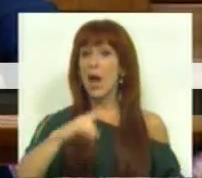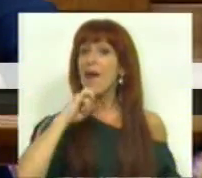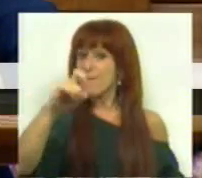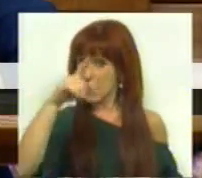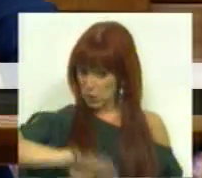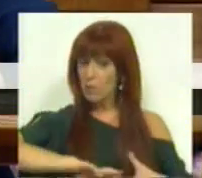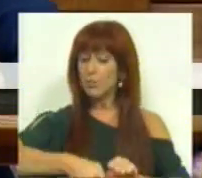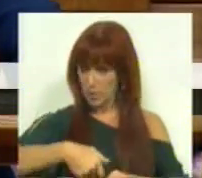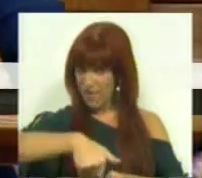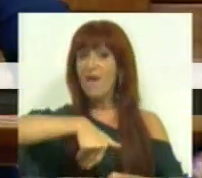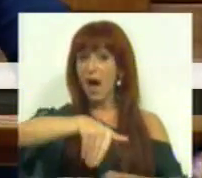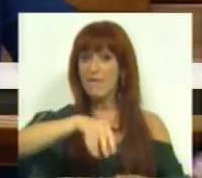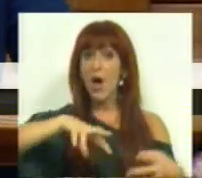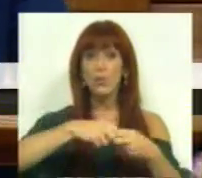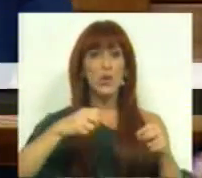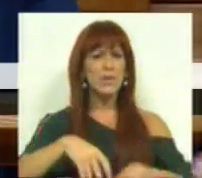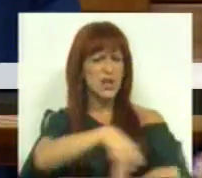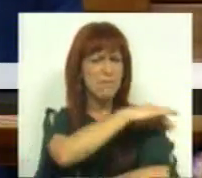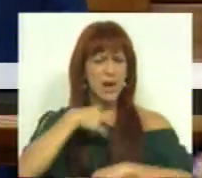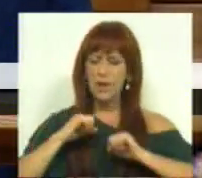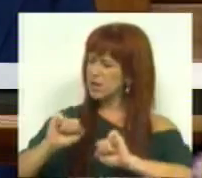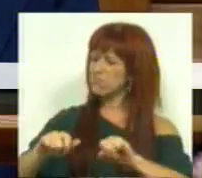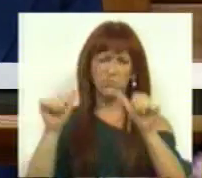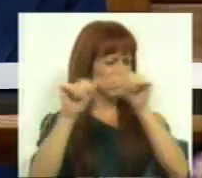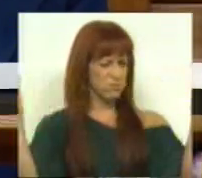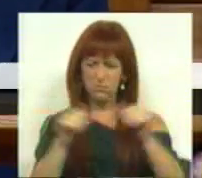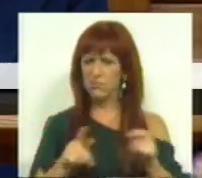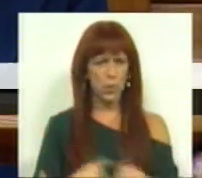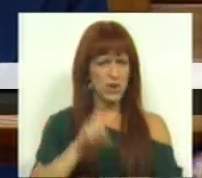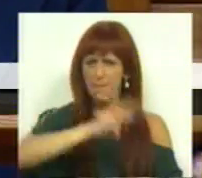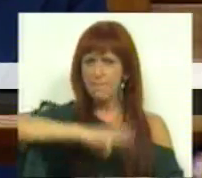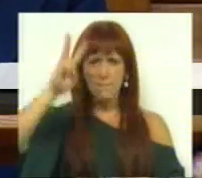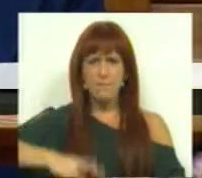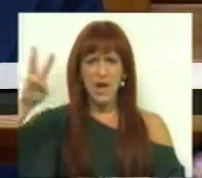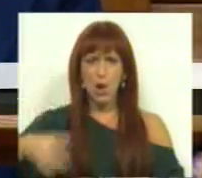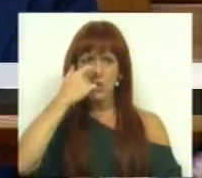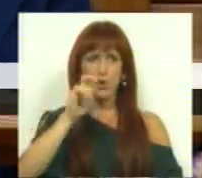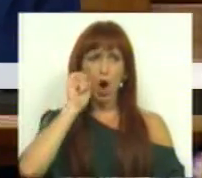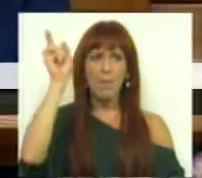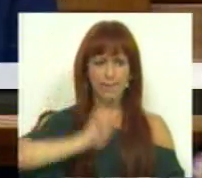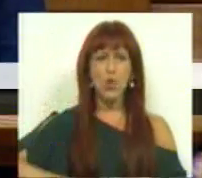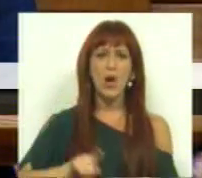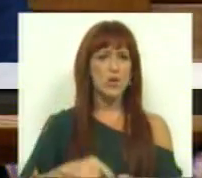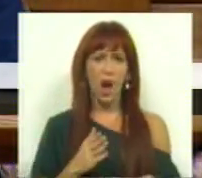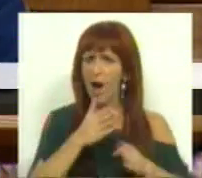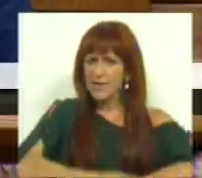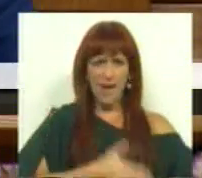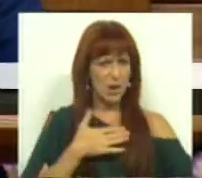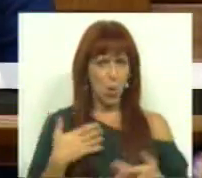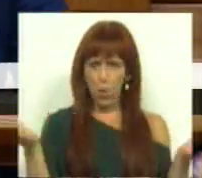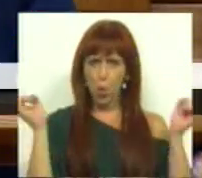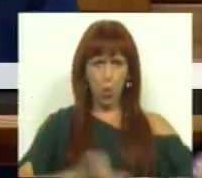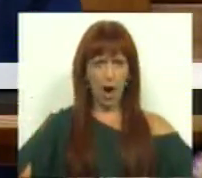avisam para o desastre total. Médicos recusam um sistema que deixará milhões de cidadãos e cidadãs sem acesso à